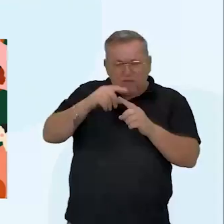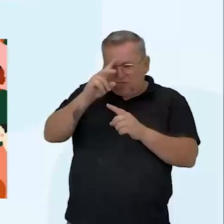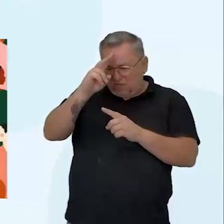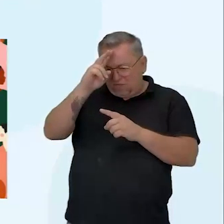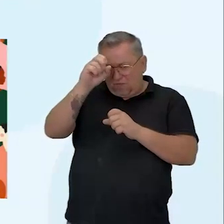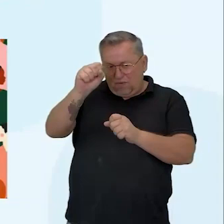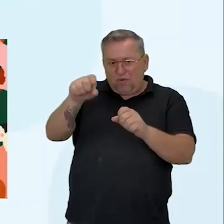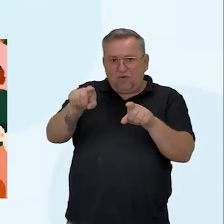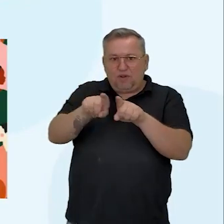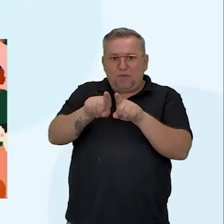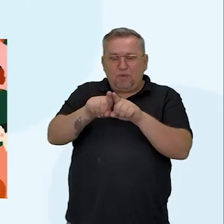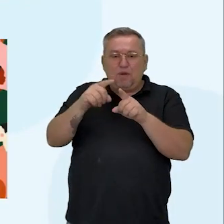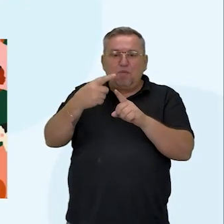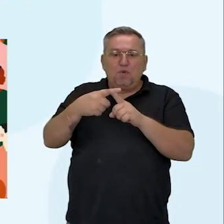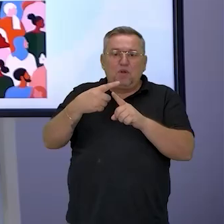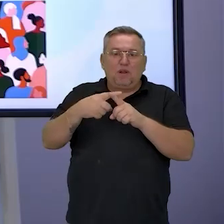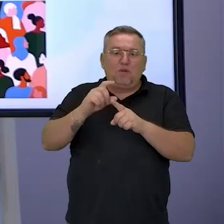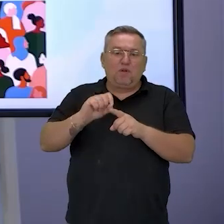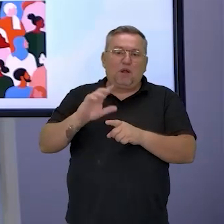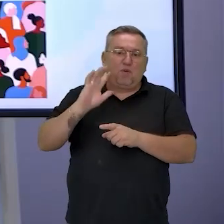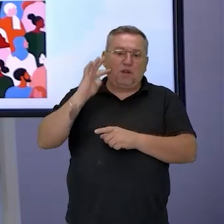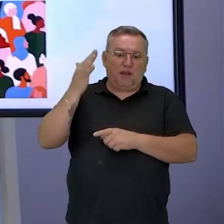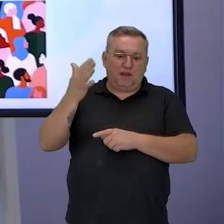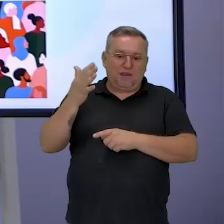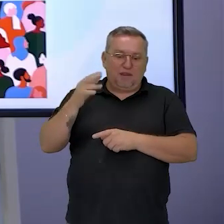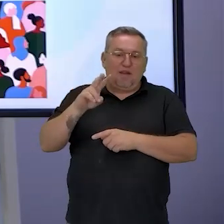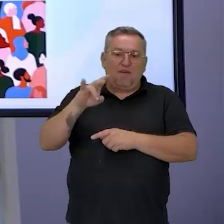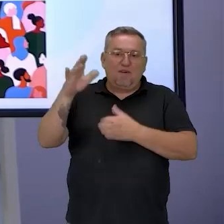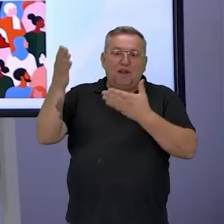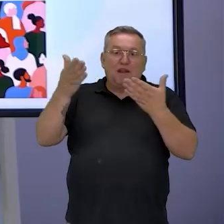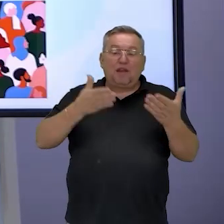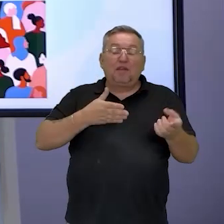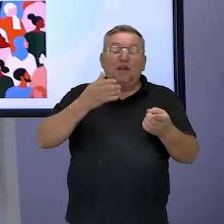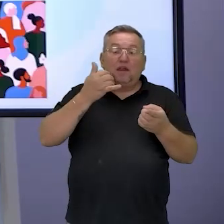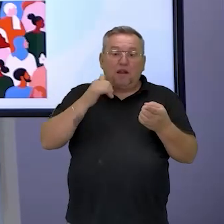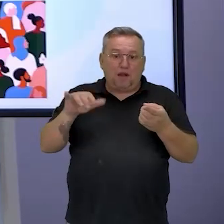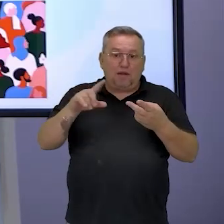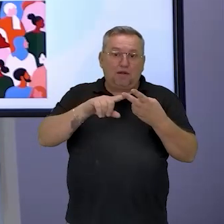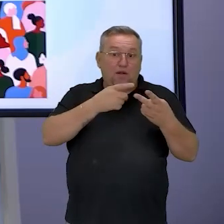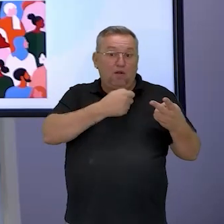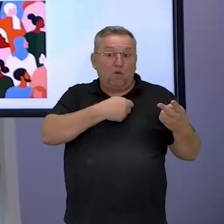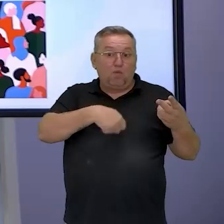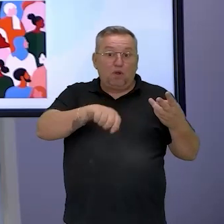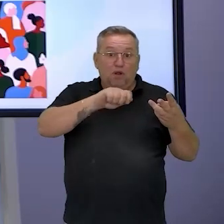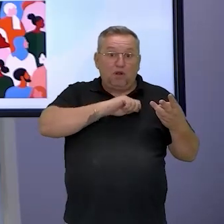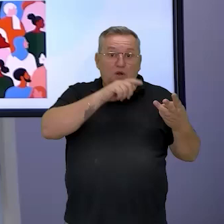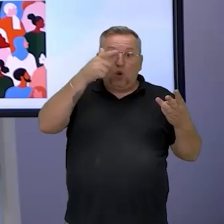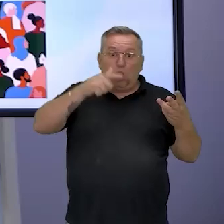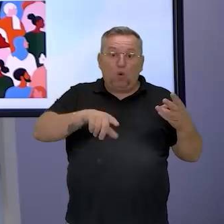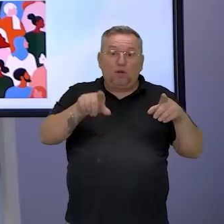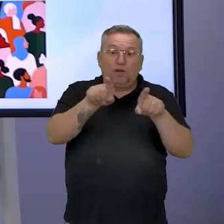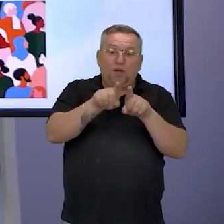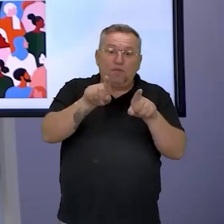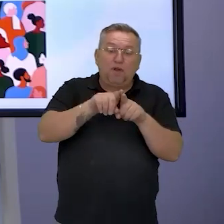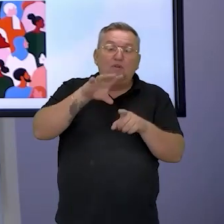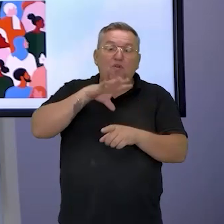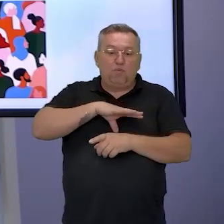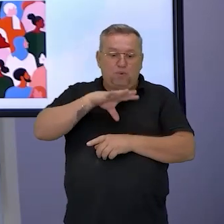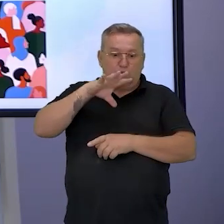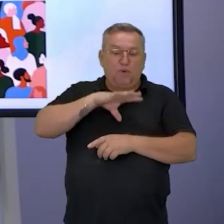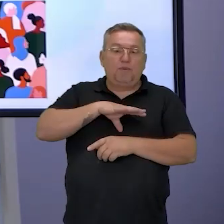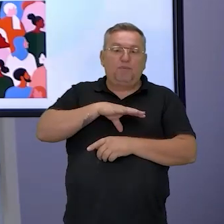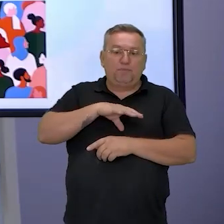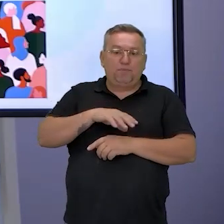intensa, porque essa imigração vai trazer italianos, espanhóis, outra leva de